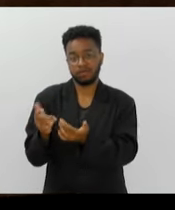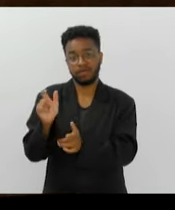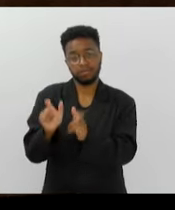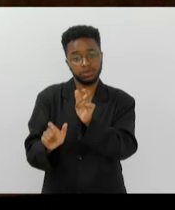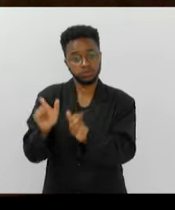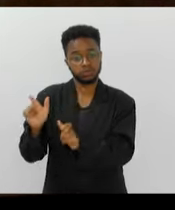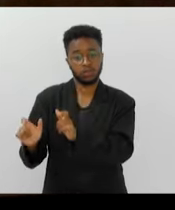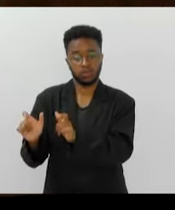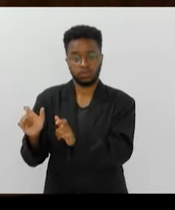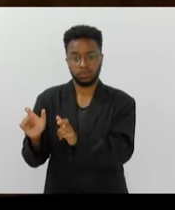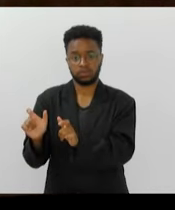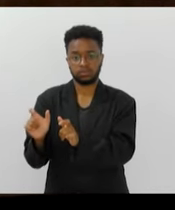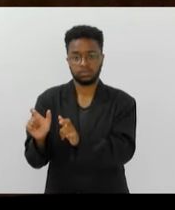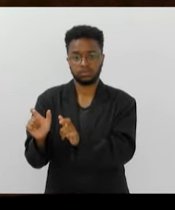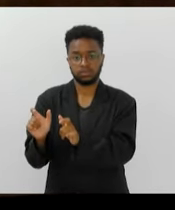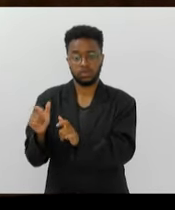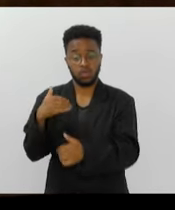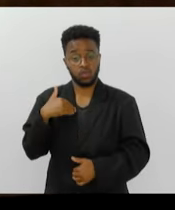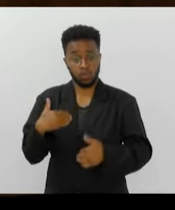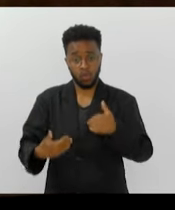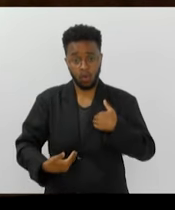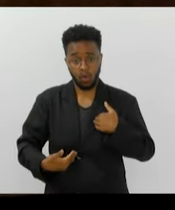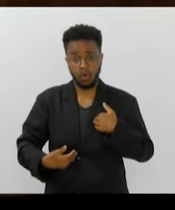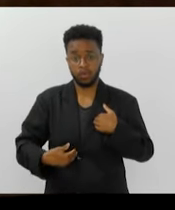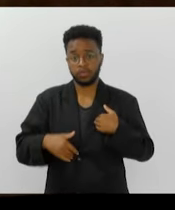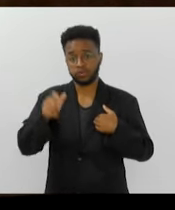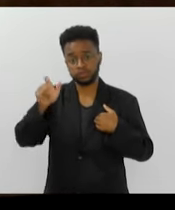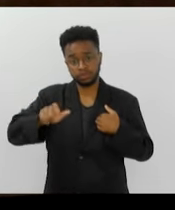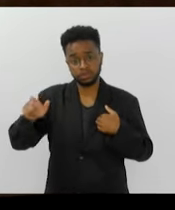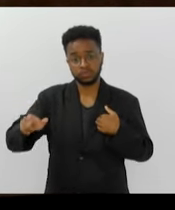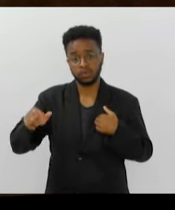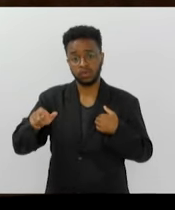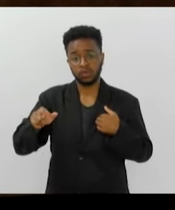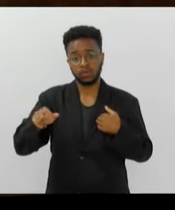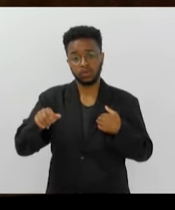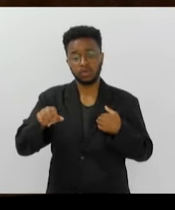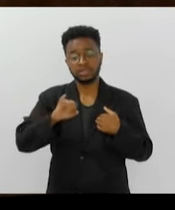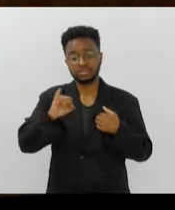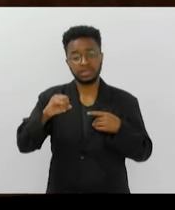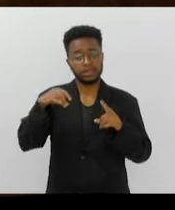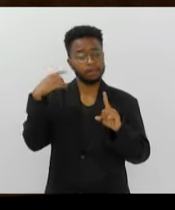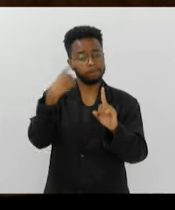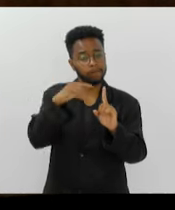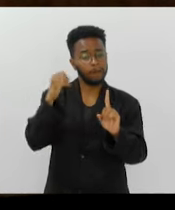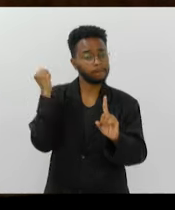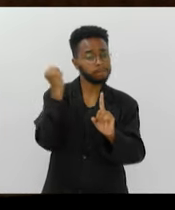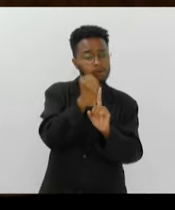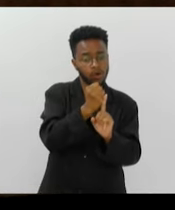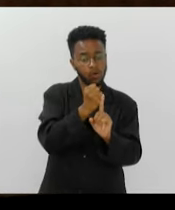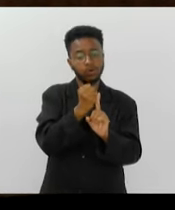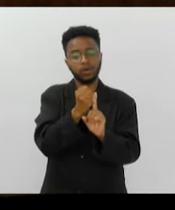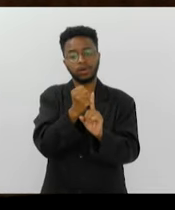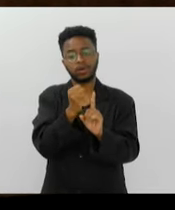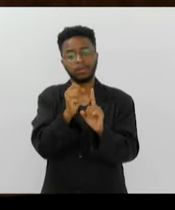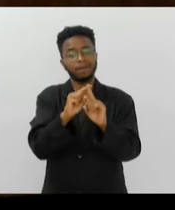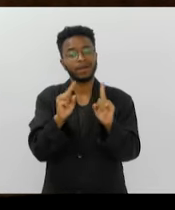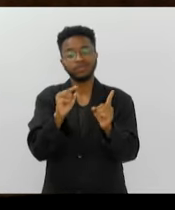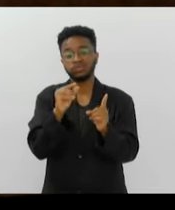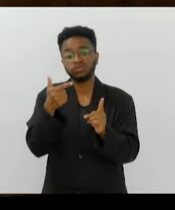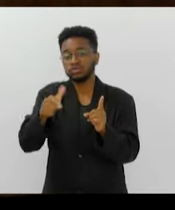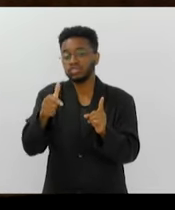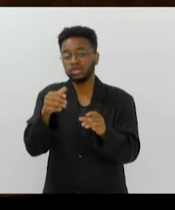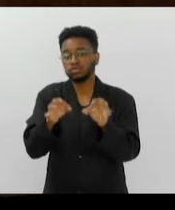os corpos daqueles que eram mortos assassinados sem nenhum